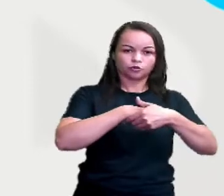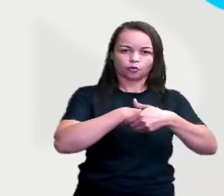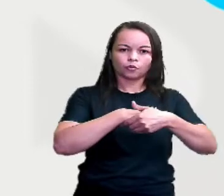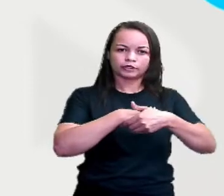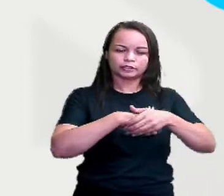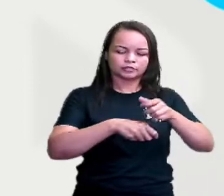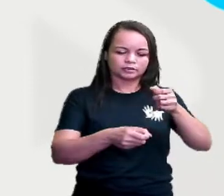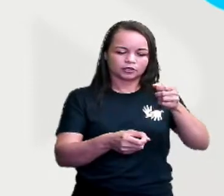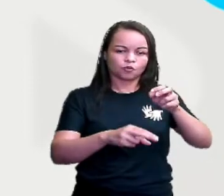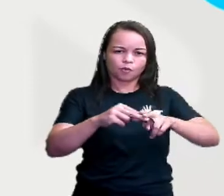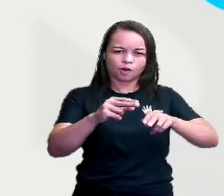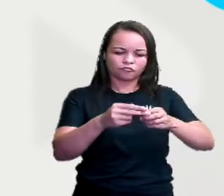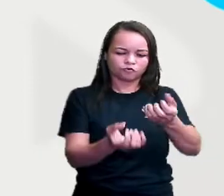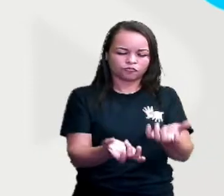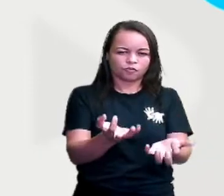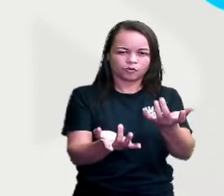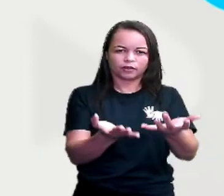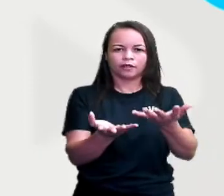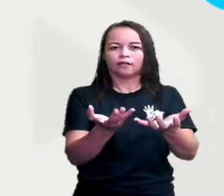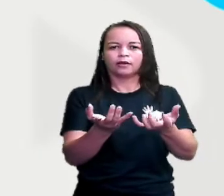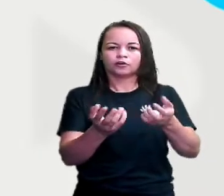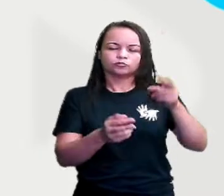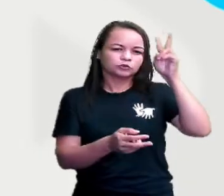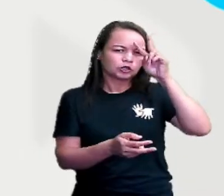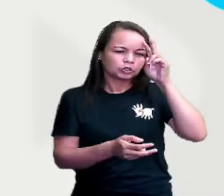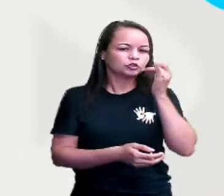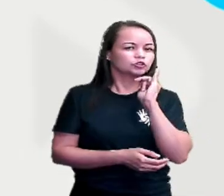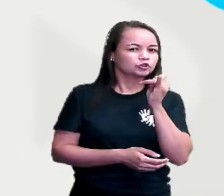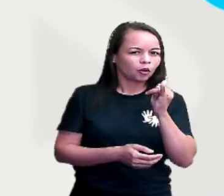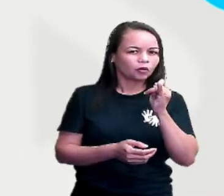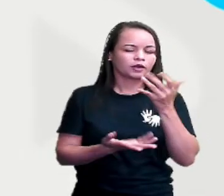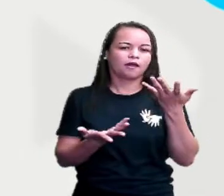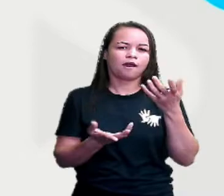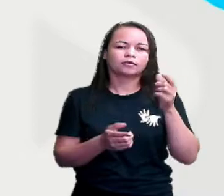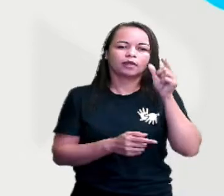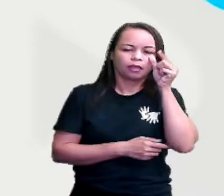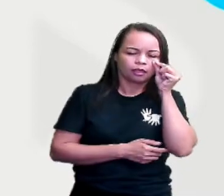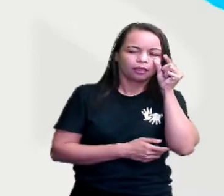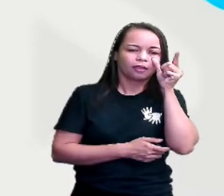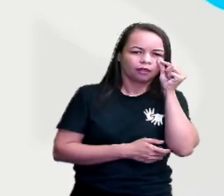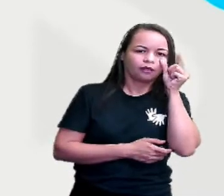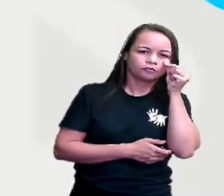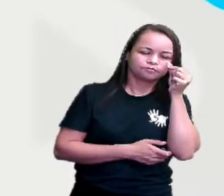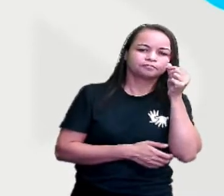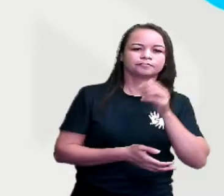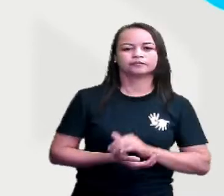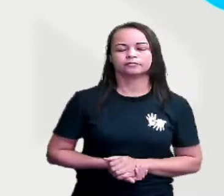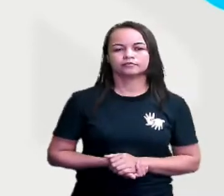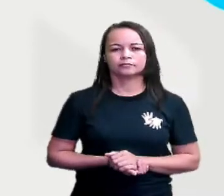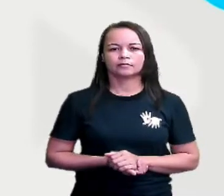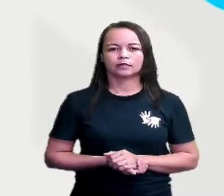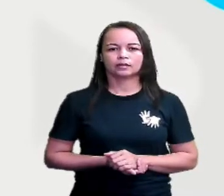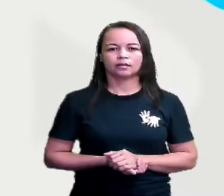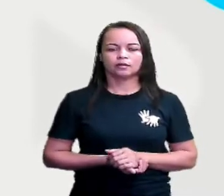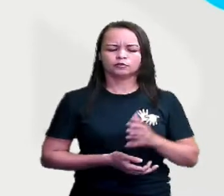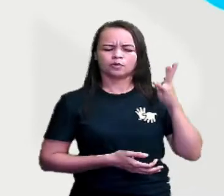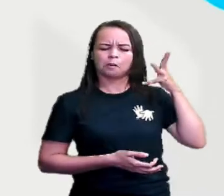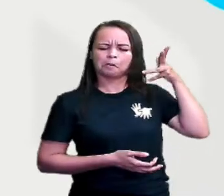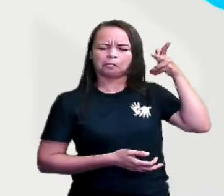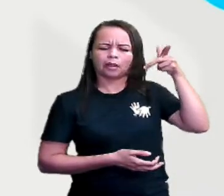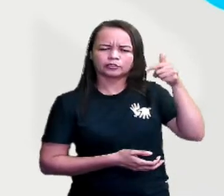até que o sono chegou. Durante a madrugada, Todos